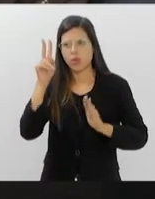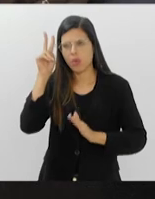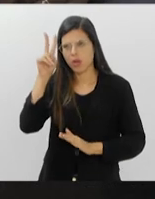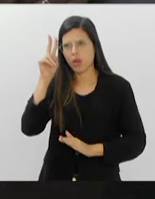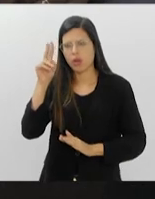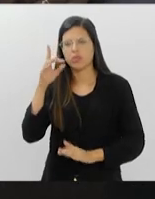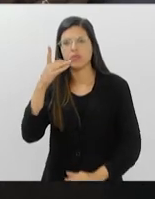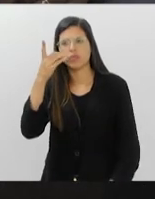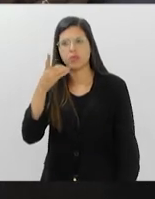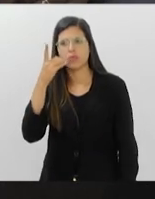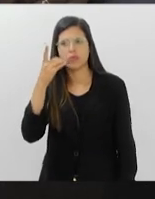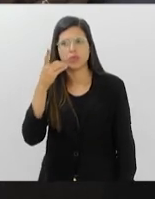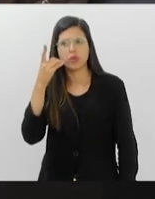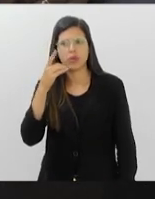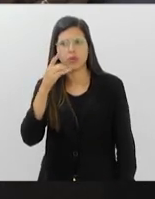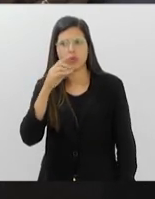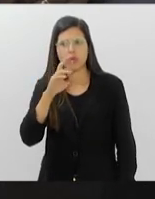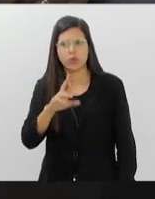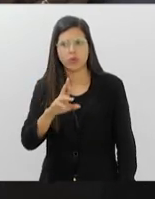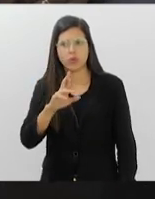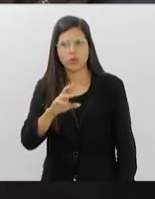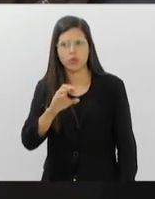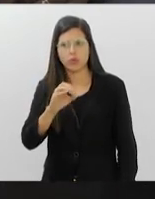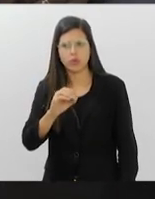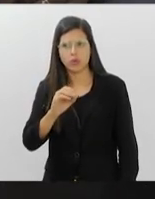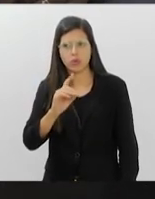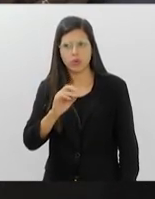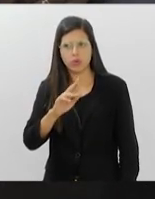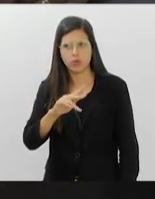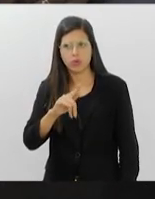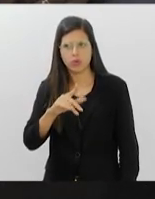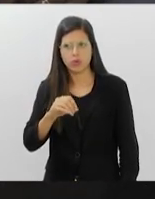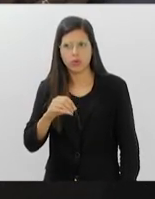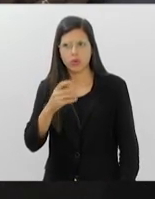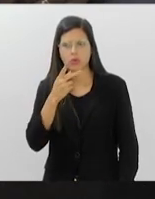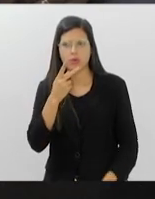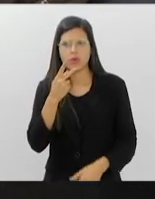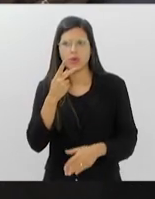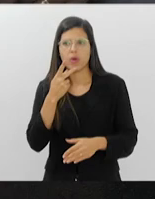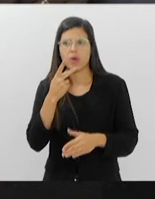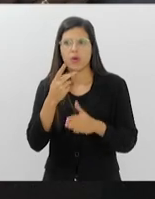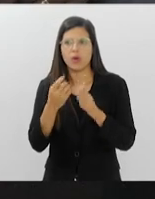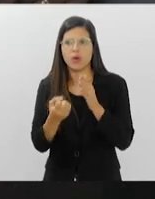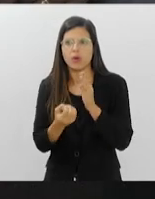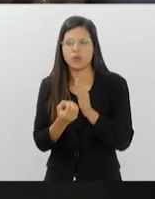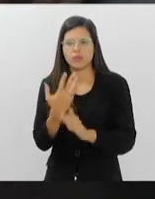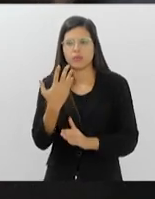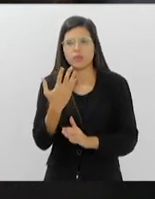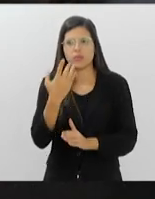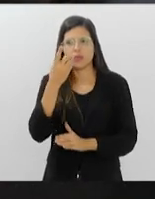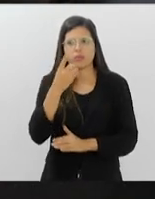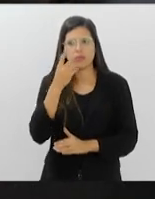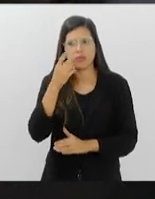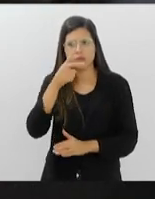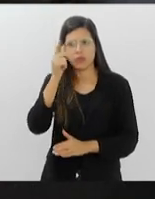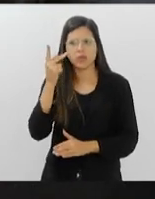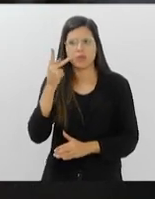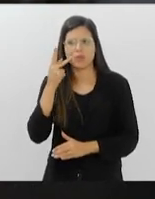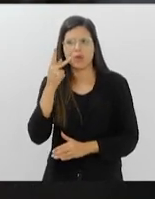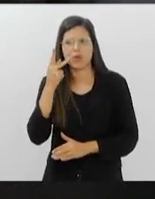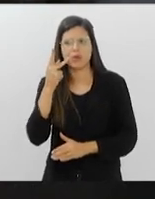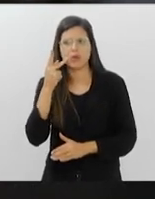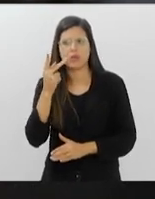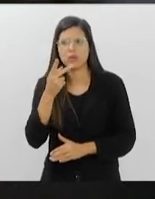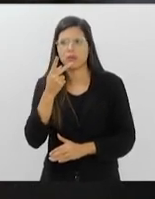deputado Bacelar até errou. Deputado, a autoria do deputado Luiz Paulo, projeto de lei, aprovou para vir a pauta. E eu fui lá,